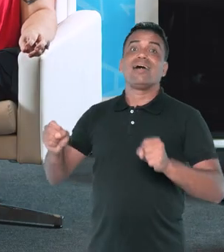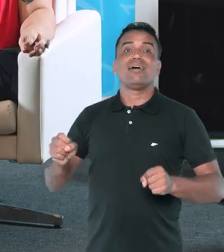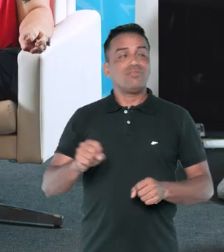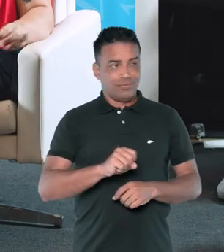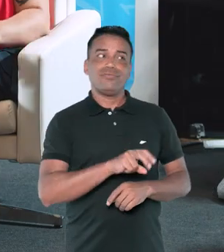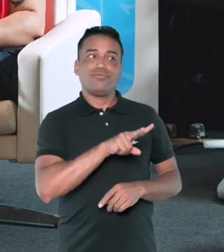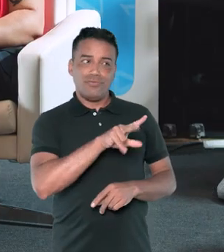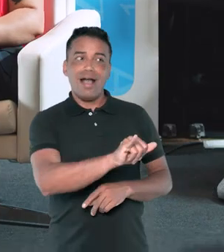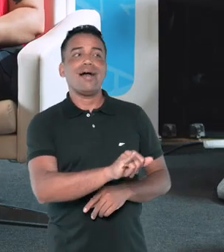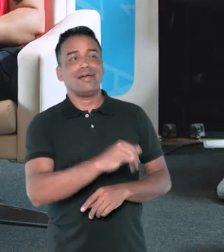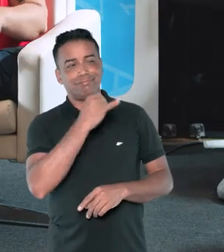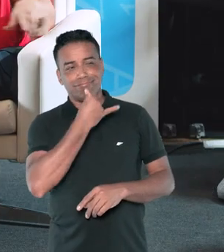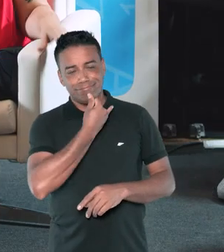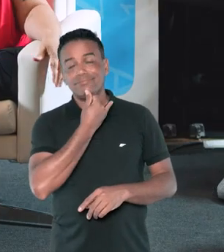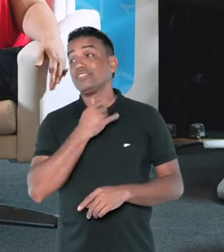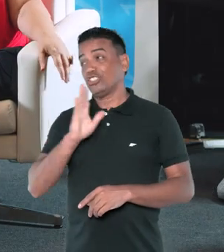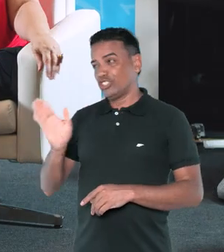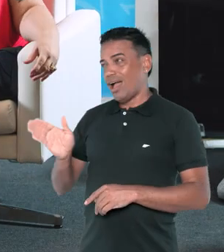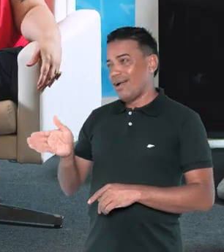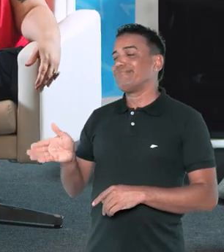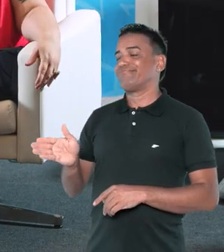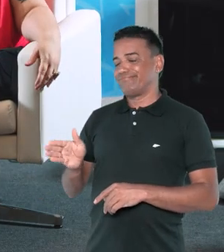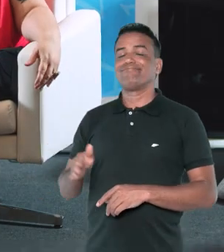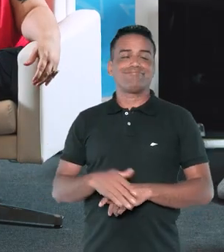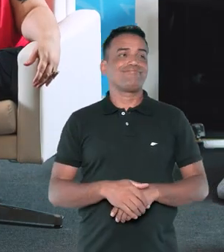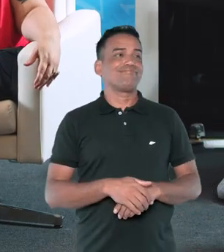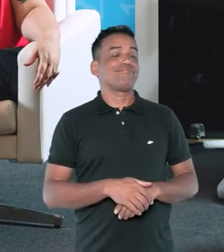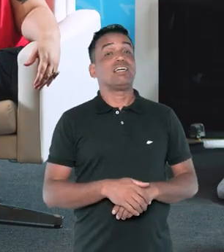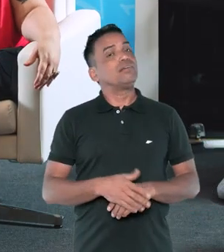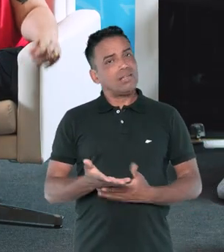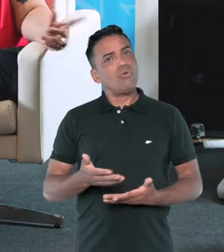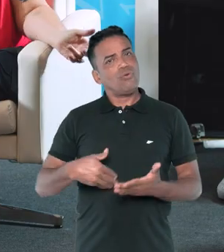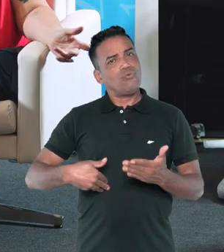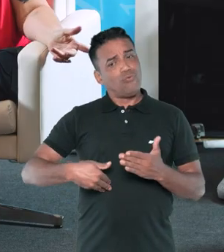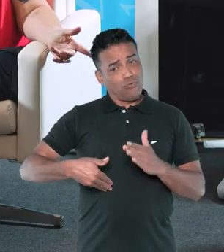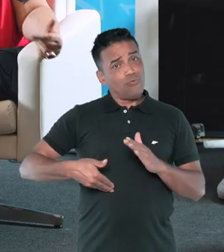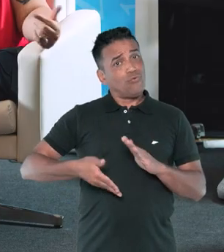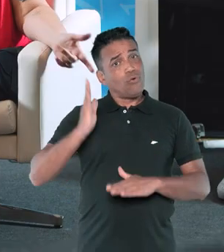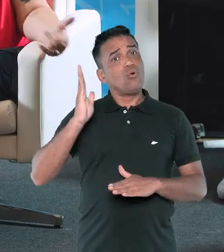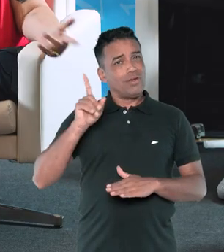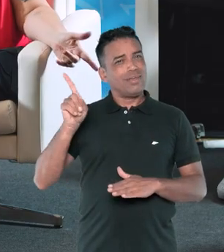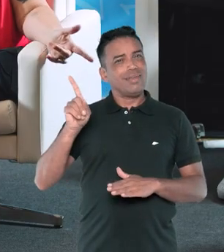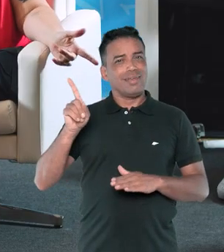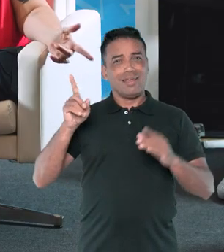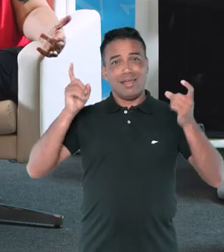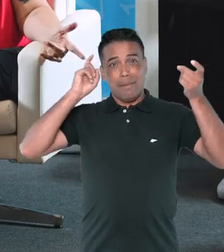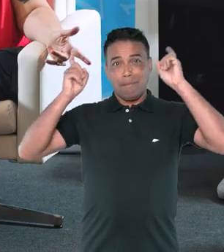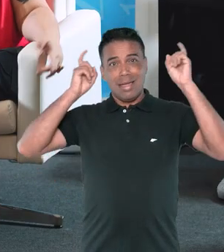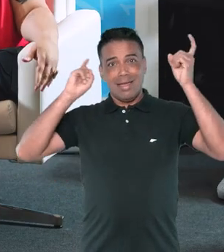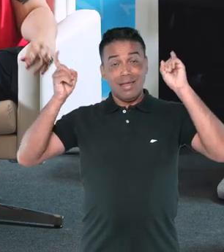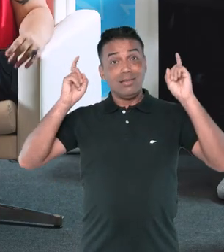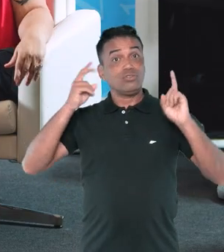ficar chateado, já ficou, né? Já ficou. Mas vocês sabem que eu fui agora ao México e fui à casa onde ele escreveu Um